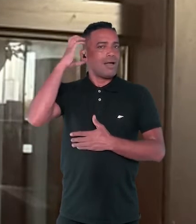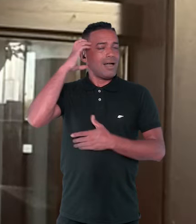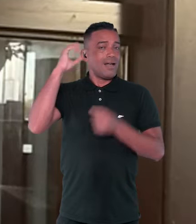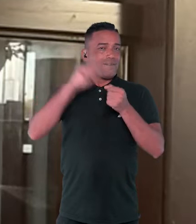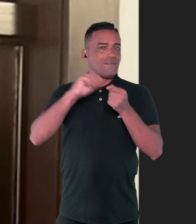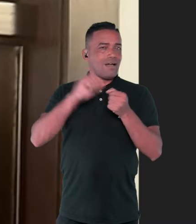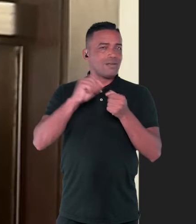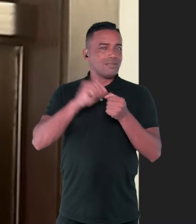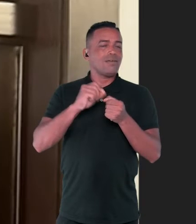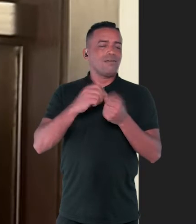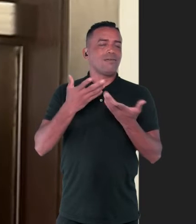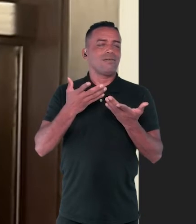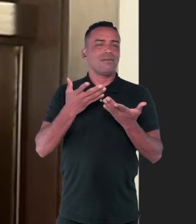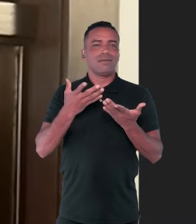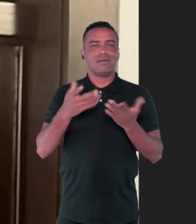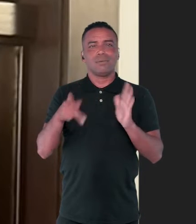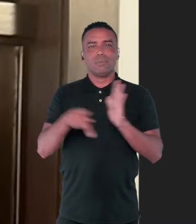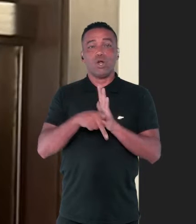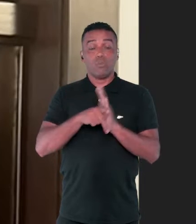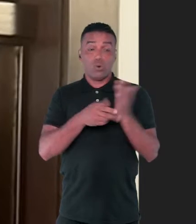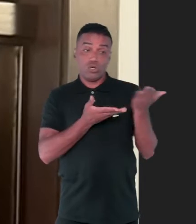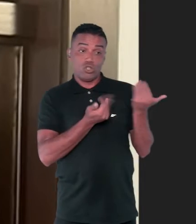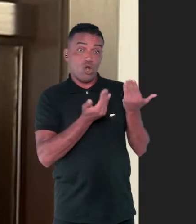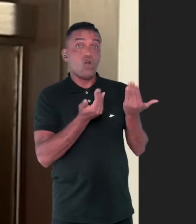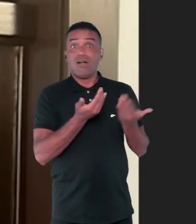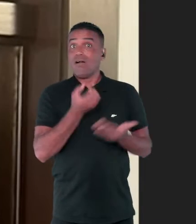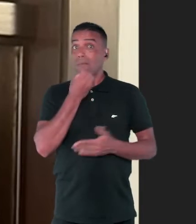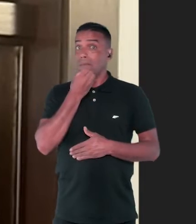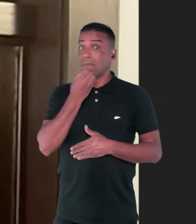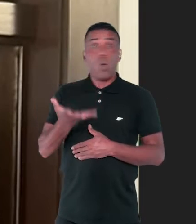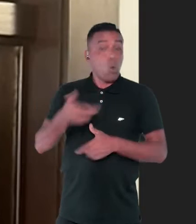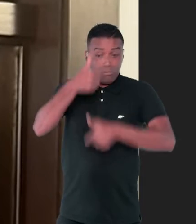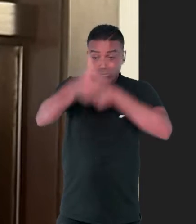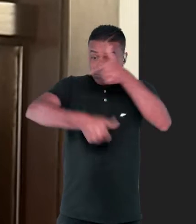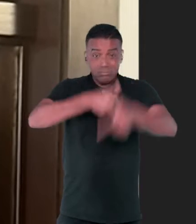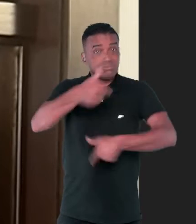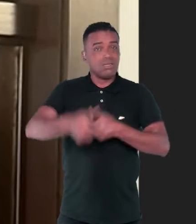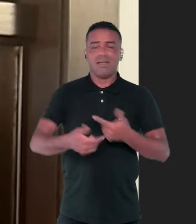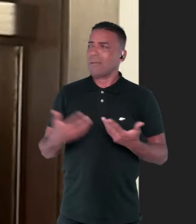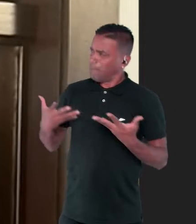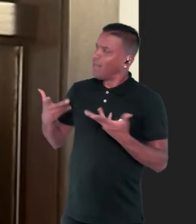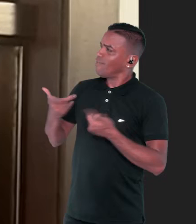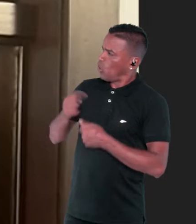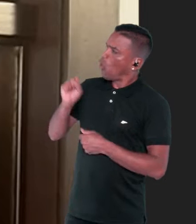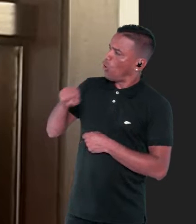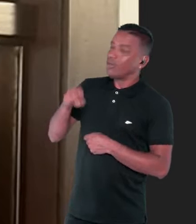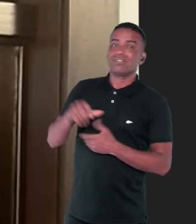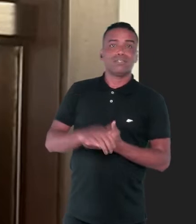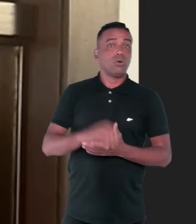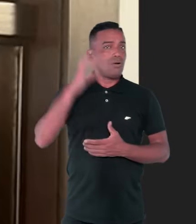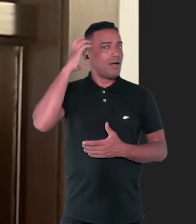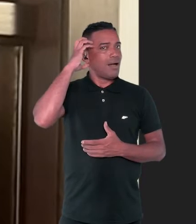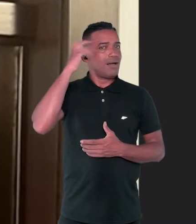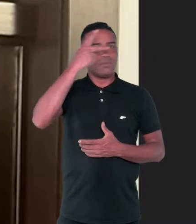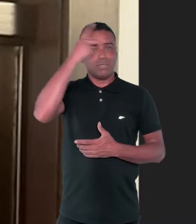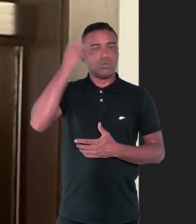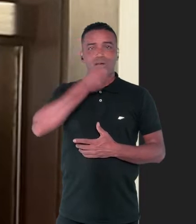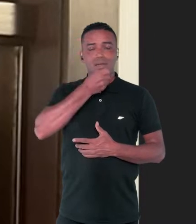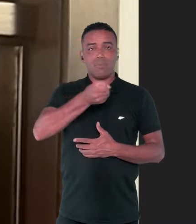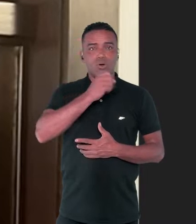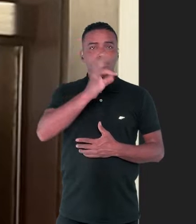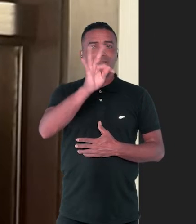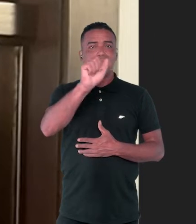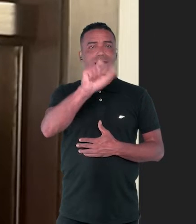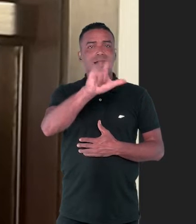conhece bem, que é da safra mais recente, que é boa de serviço para caramba. Maravilhosa. A rádio tem repórteres bons como a